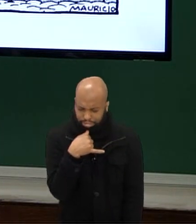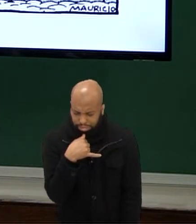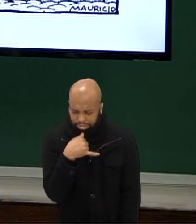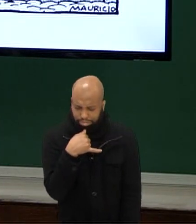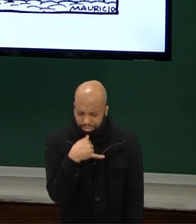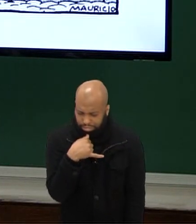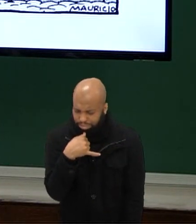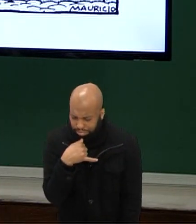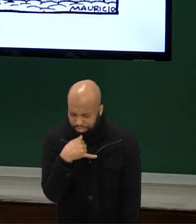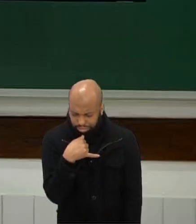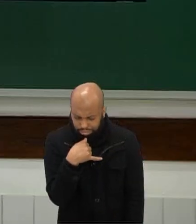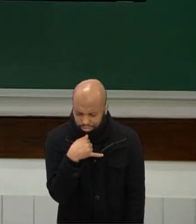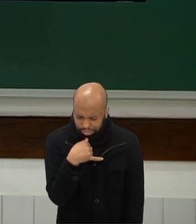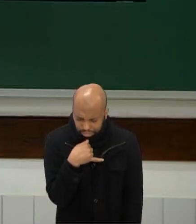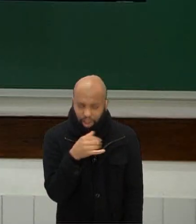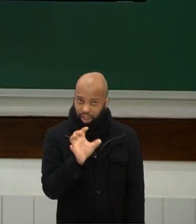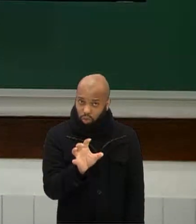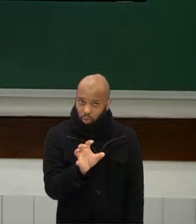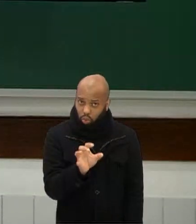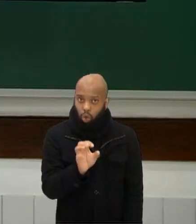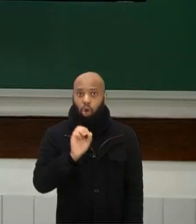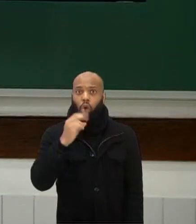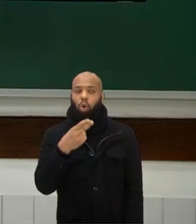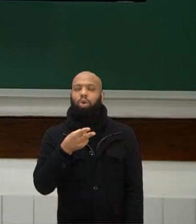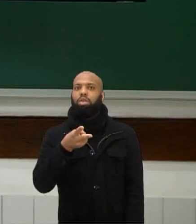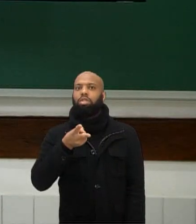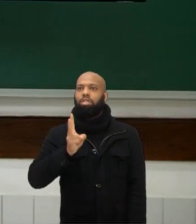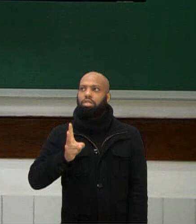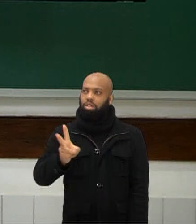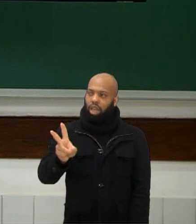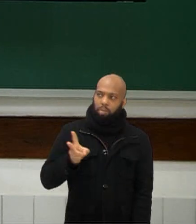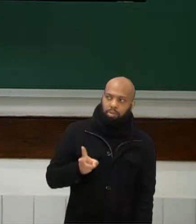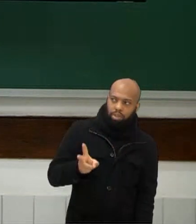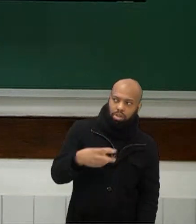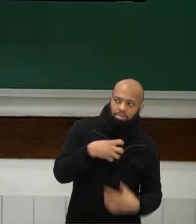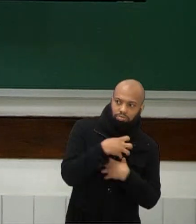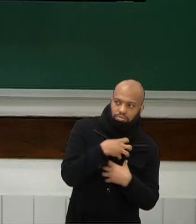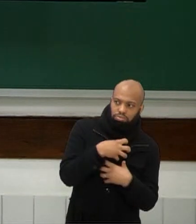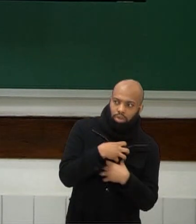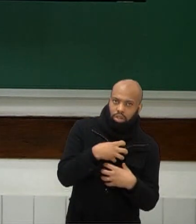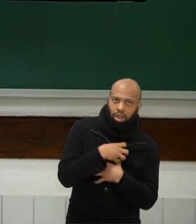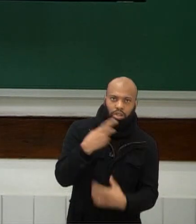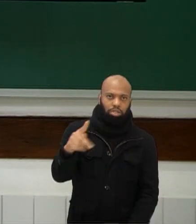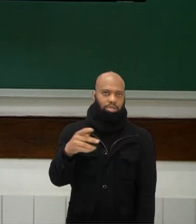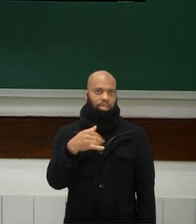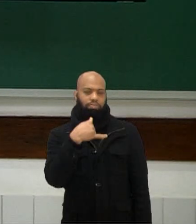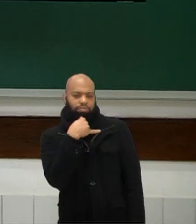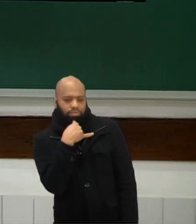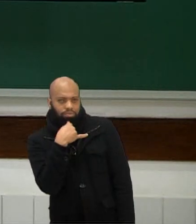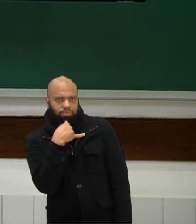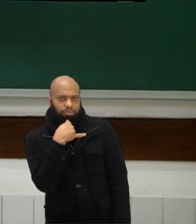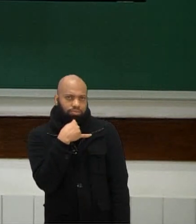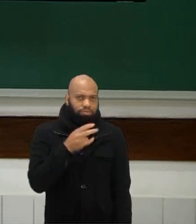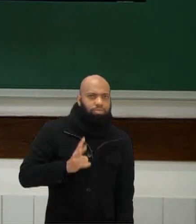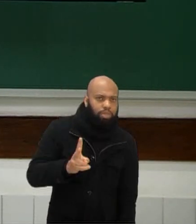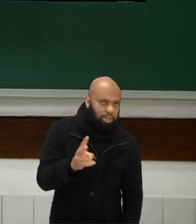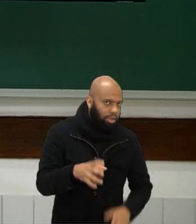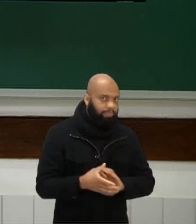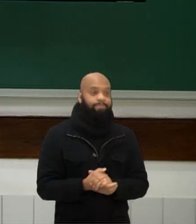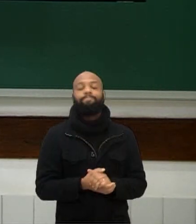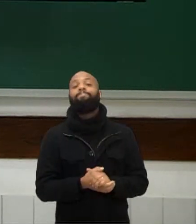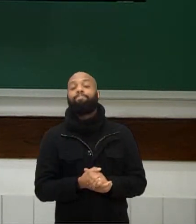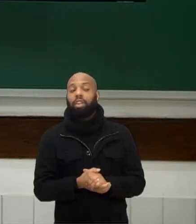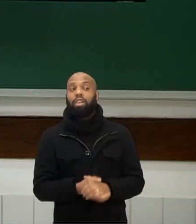caminhando chateado? Ou será que parece que ele está sempre chateado ou que ali naquele momento ele está